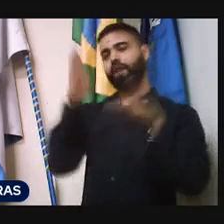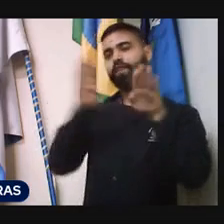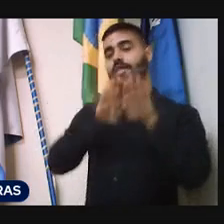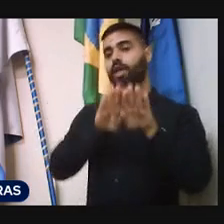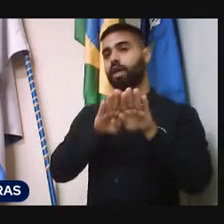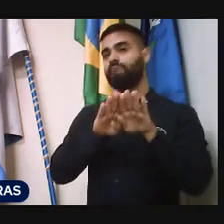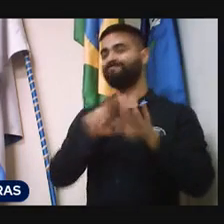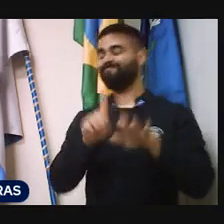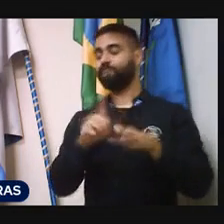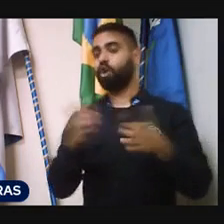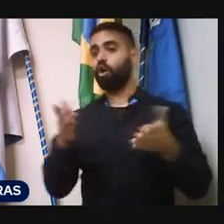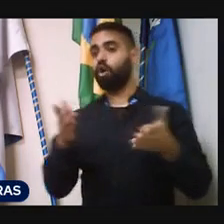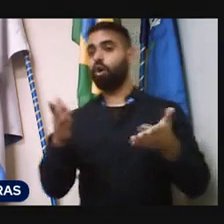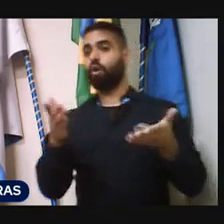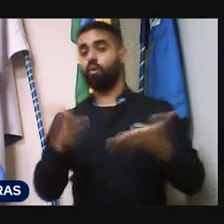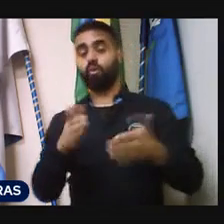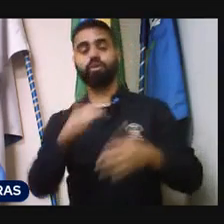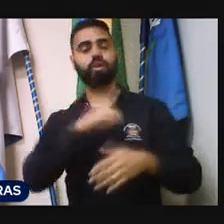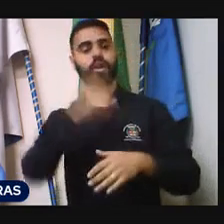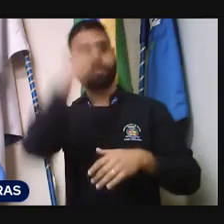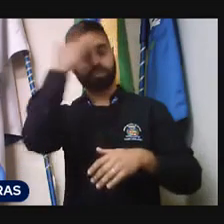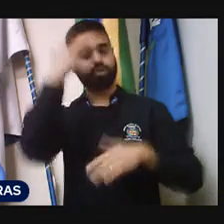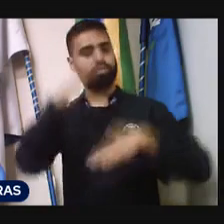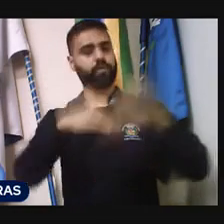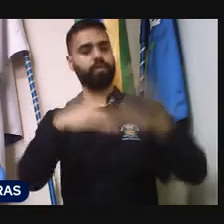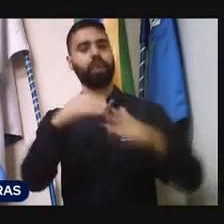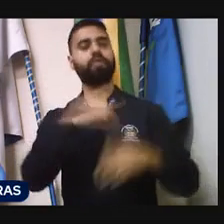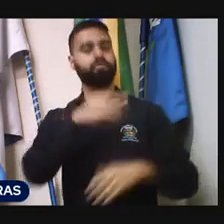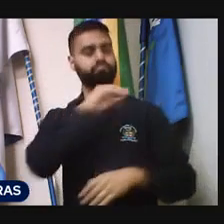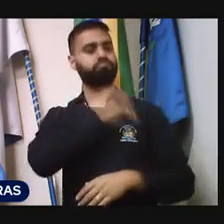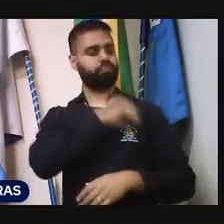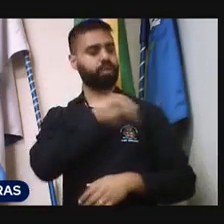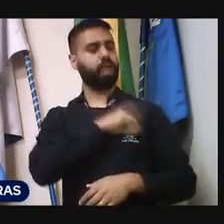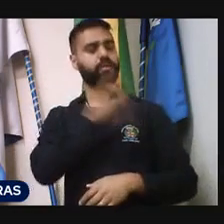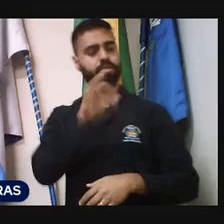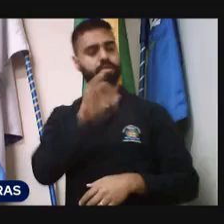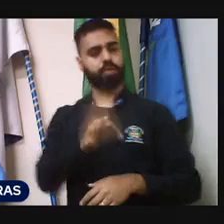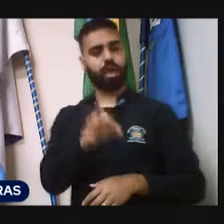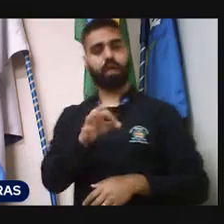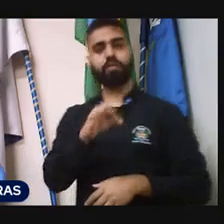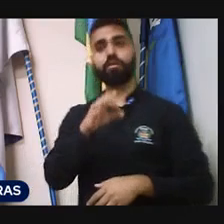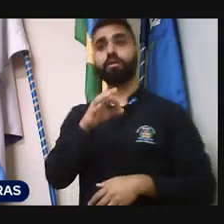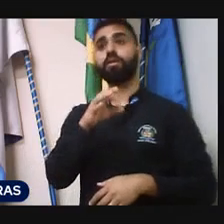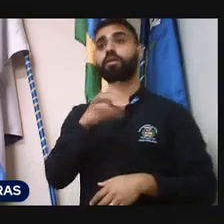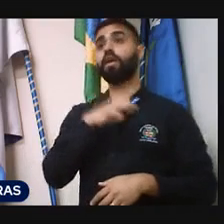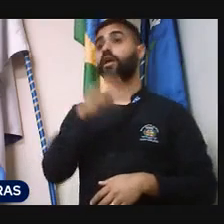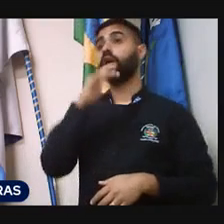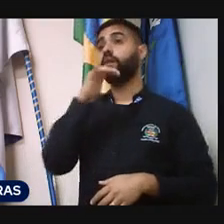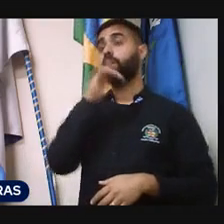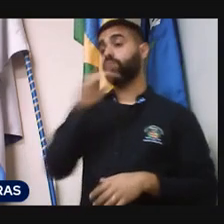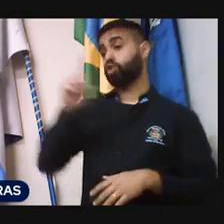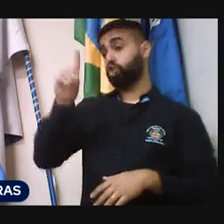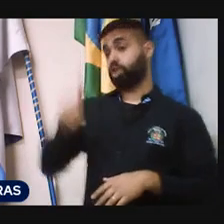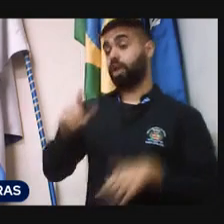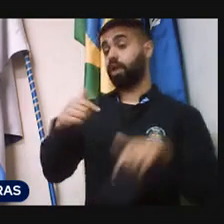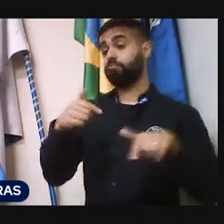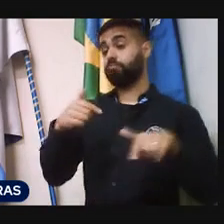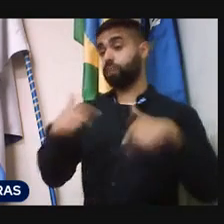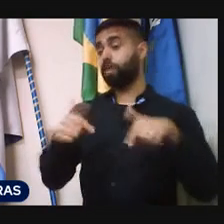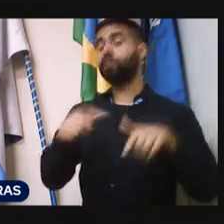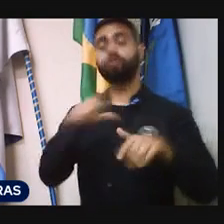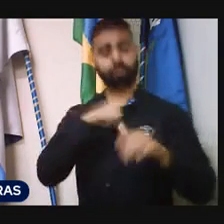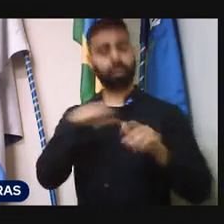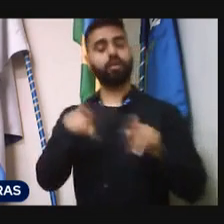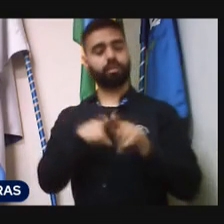e teve um funcionário recebendo aqui ia e tem todos os tributos referentes aos direitos dos funcionários pagos